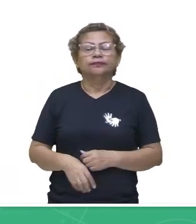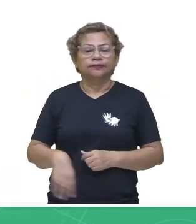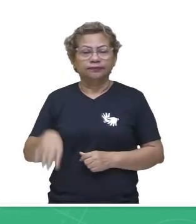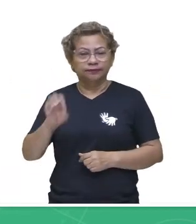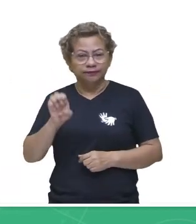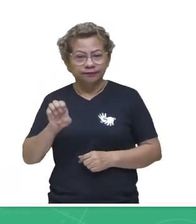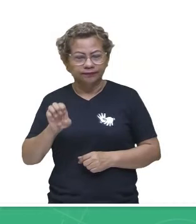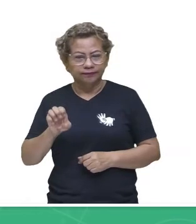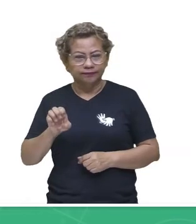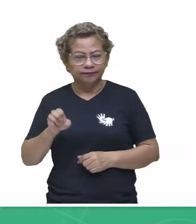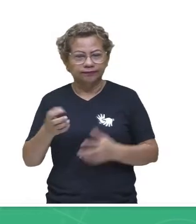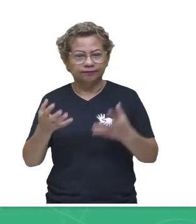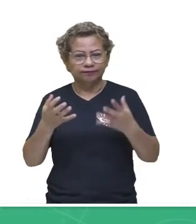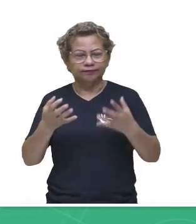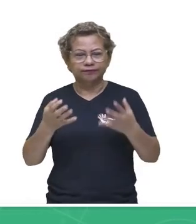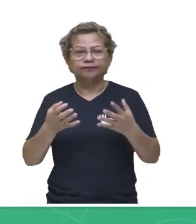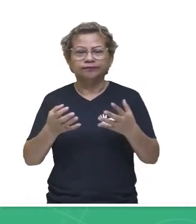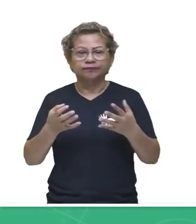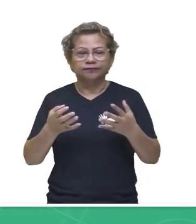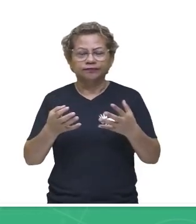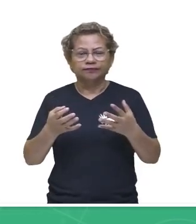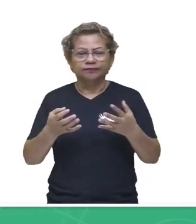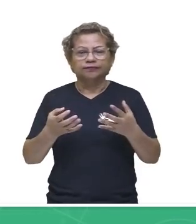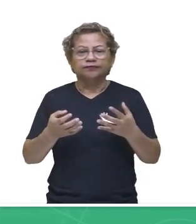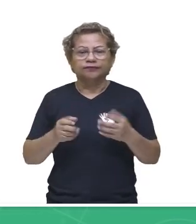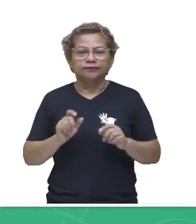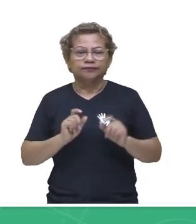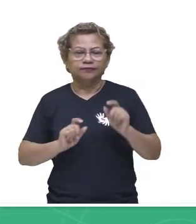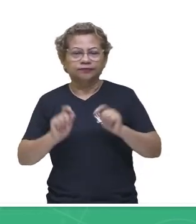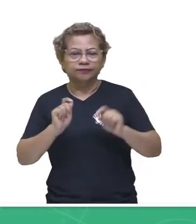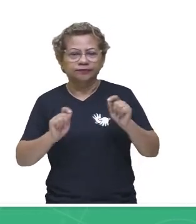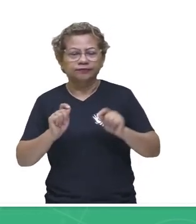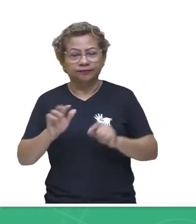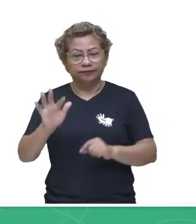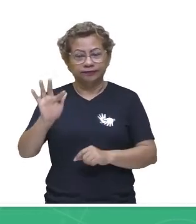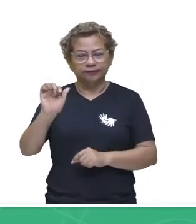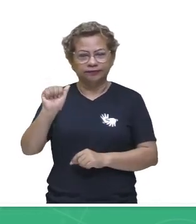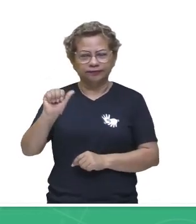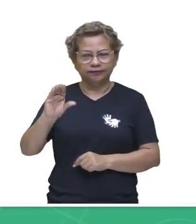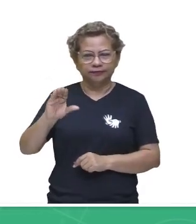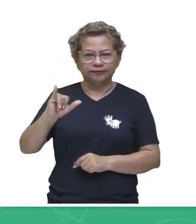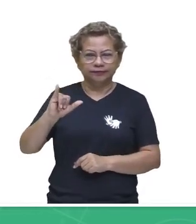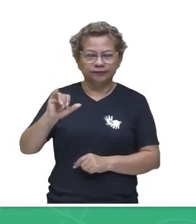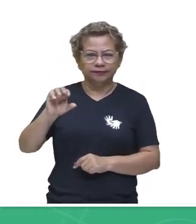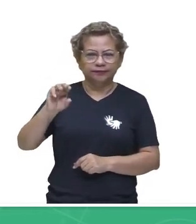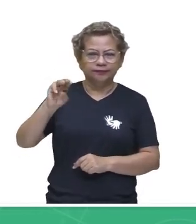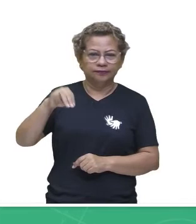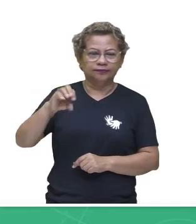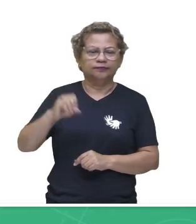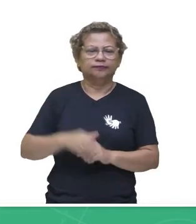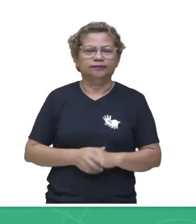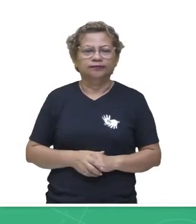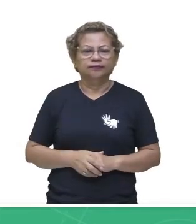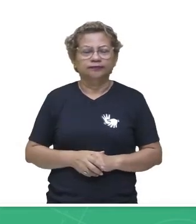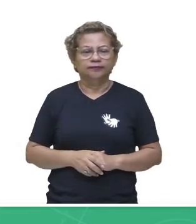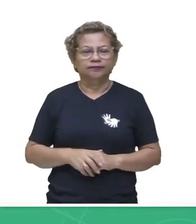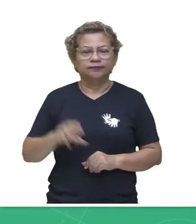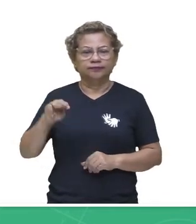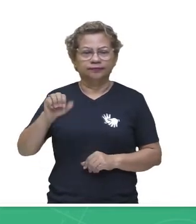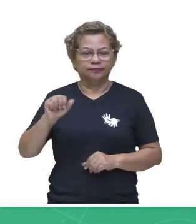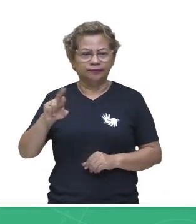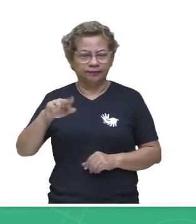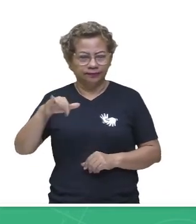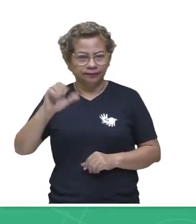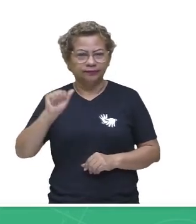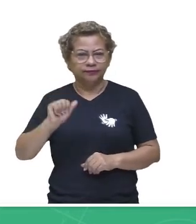aqui trazendo os nossos alunos que vão responder. A Maria Gabriela, que eu já sei que é a Maria Gabriela,